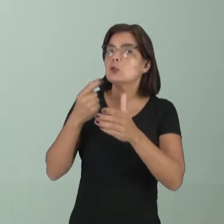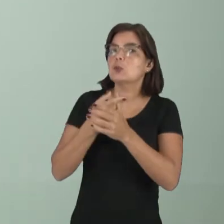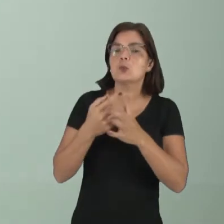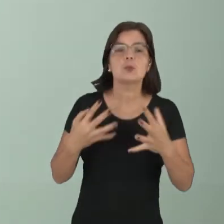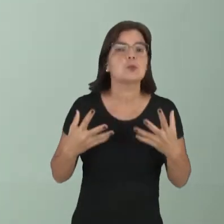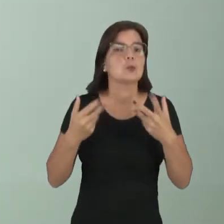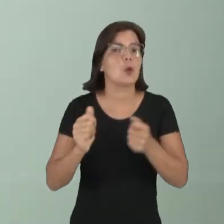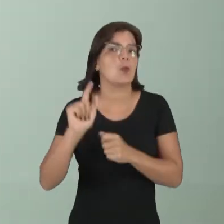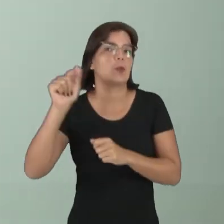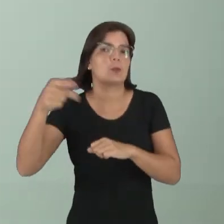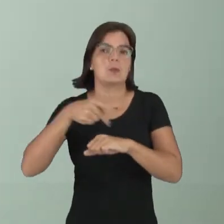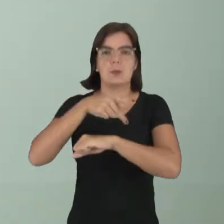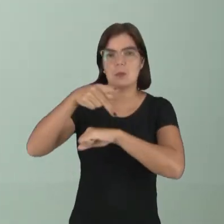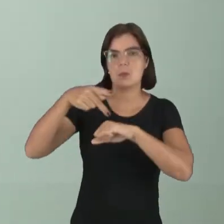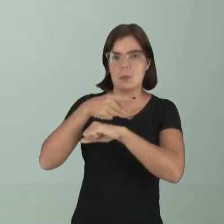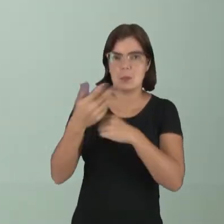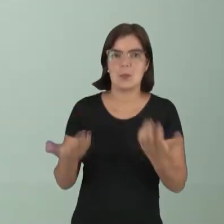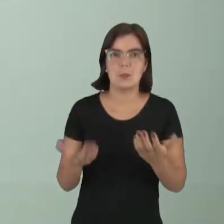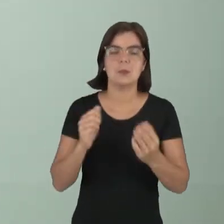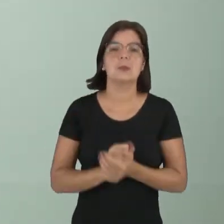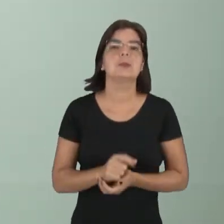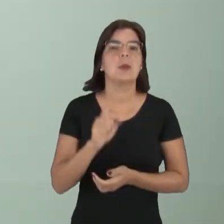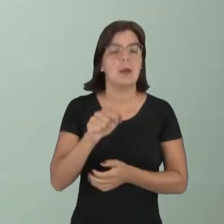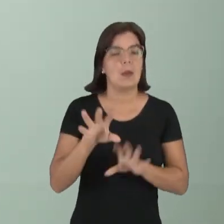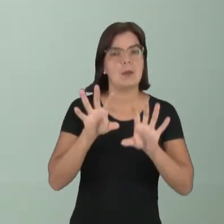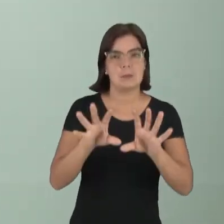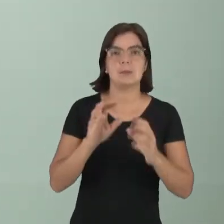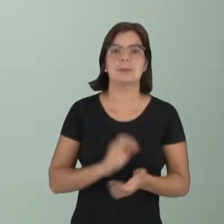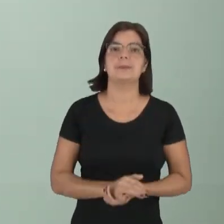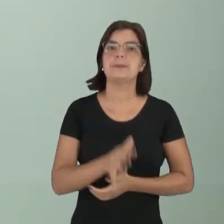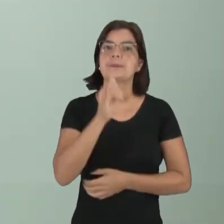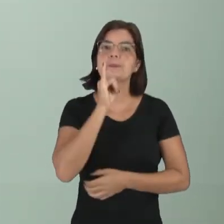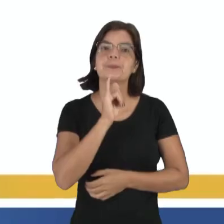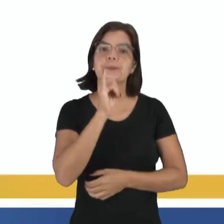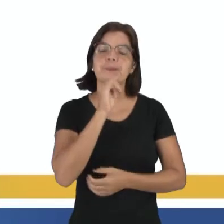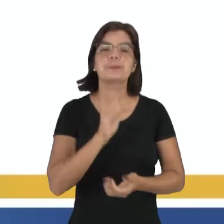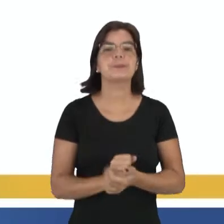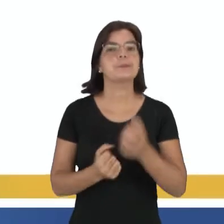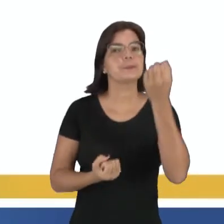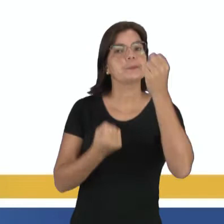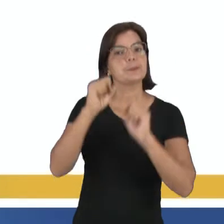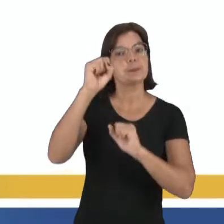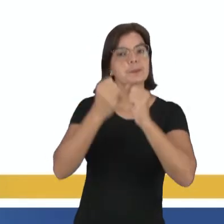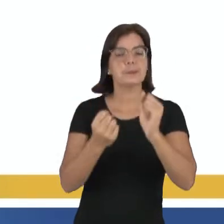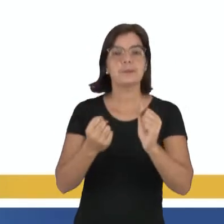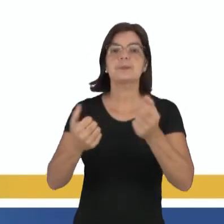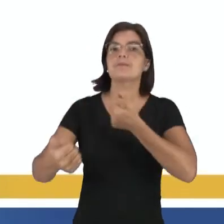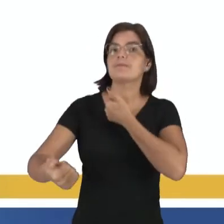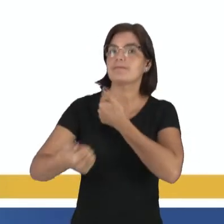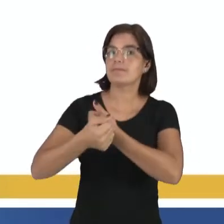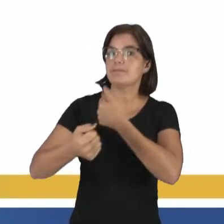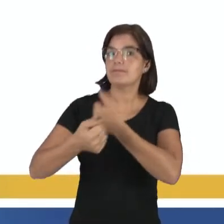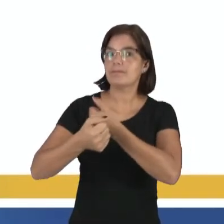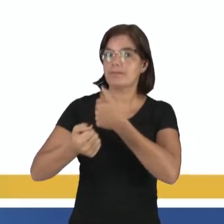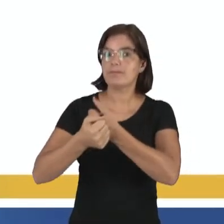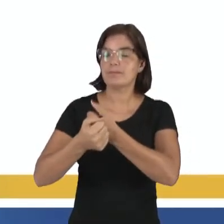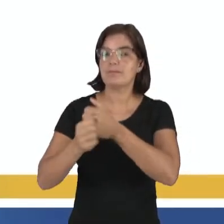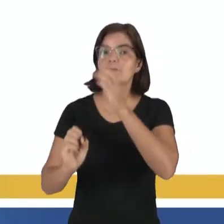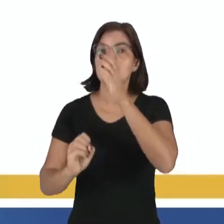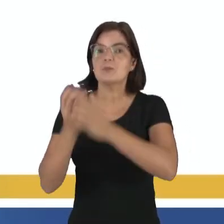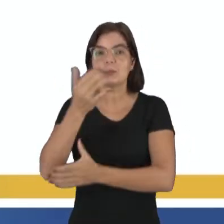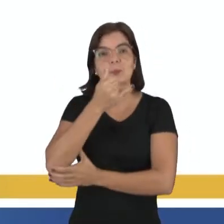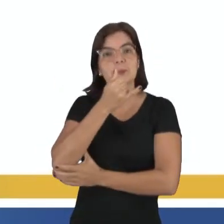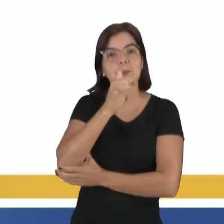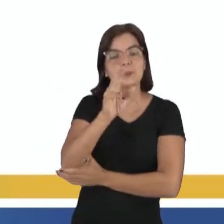tudo de outros países. Então, é essa a situação. Exemplo, indústrias localizadas próximas às fontes de